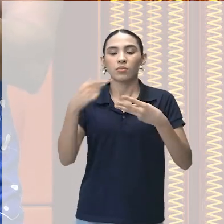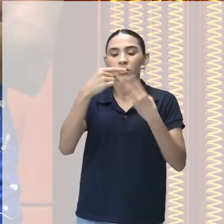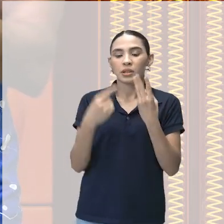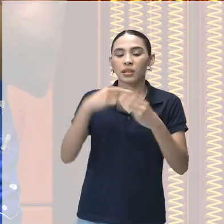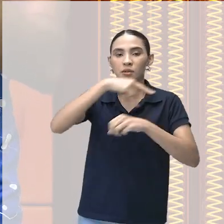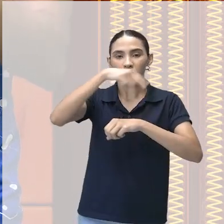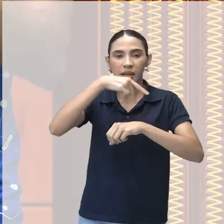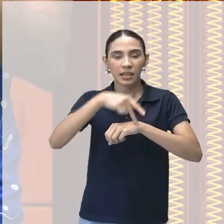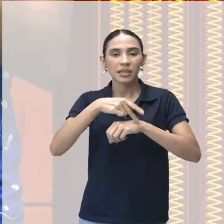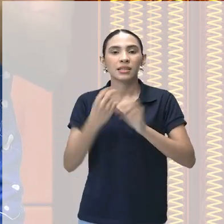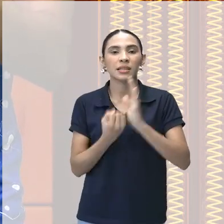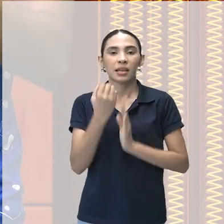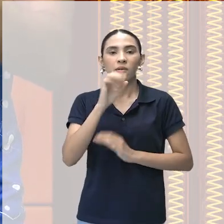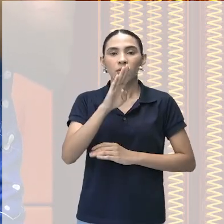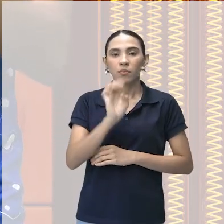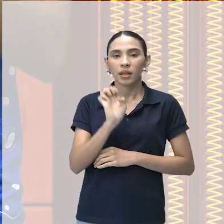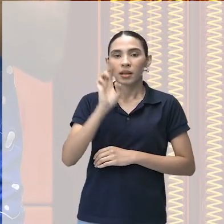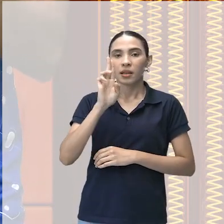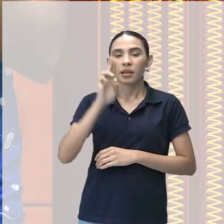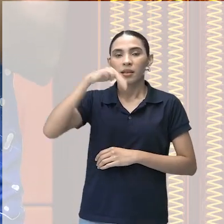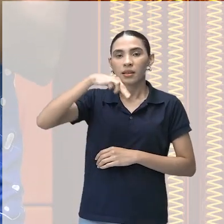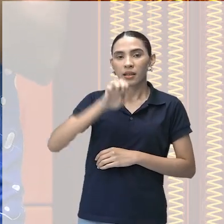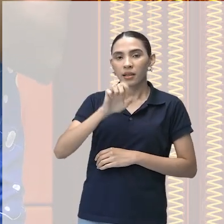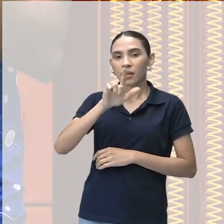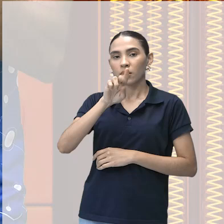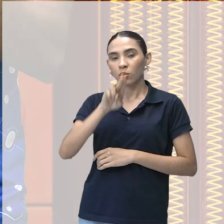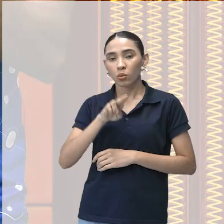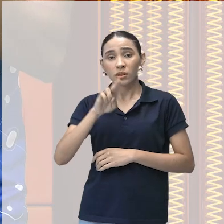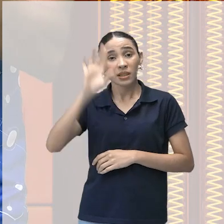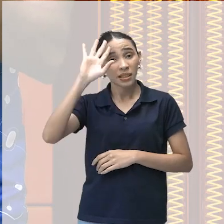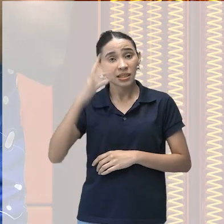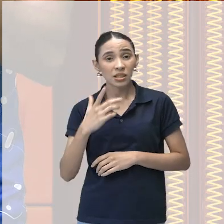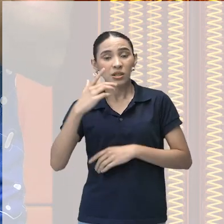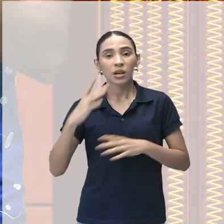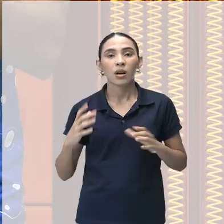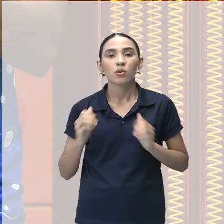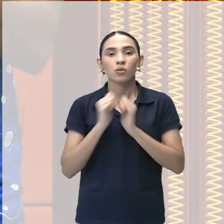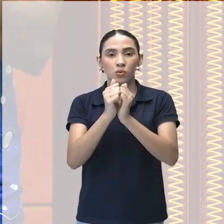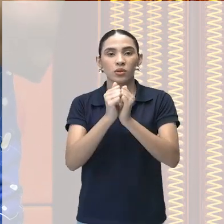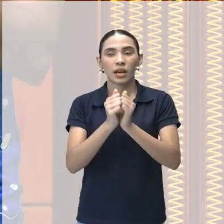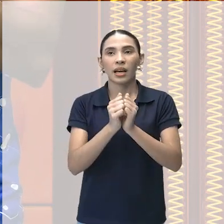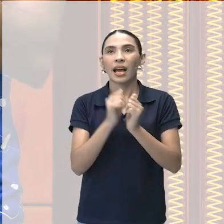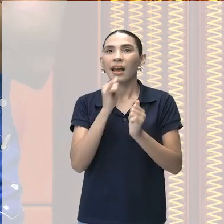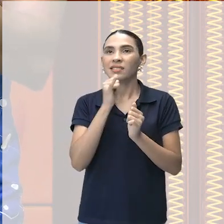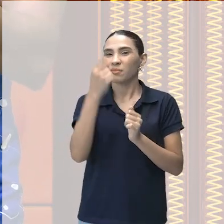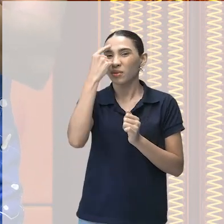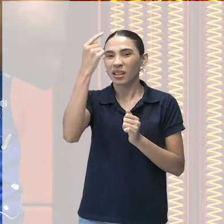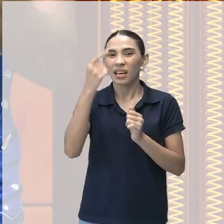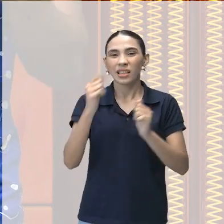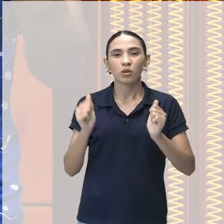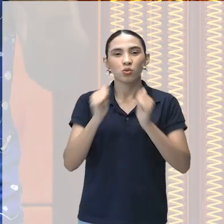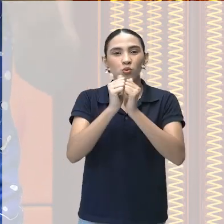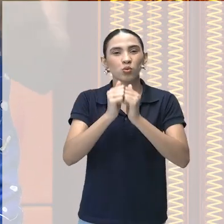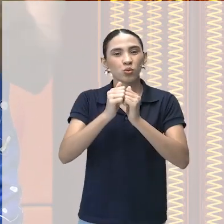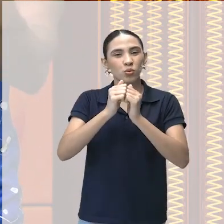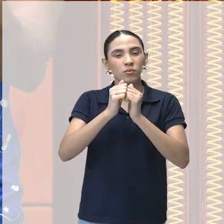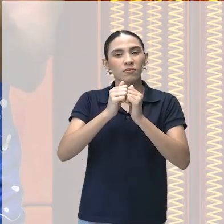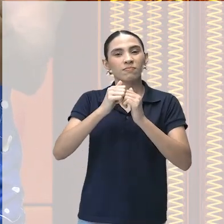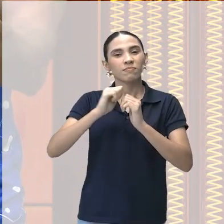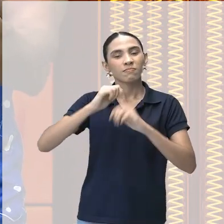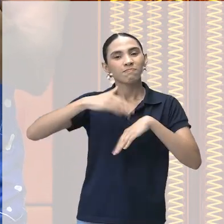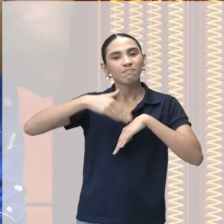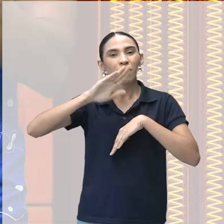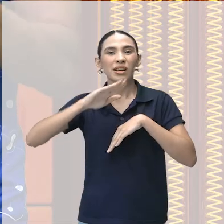ali o Benelux, eles decidiram se juntar com aquela ideia de juntos somos mais fortes, né? E tentar reconstruir